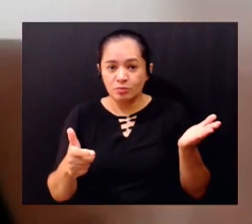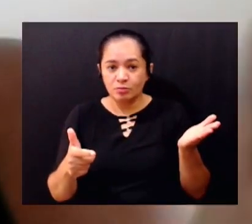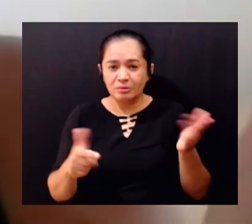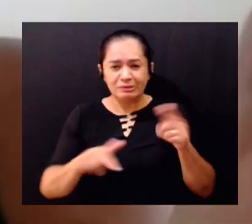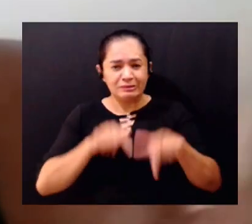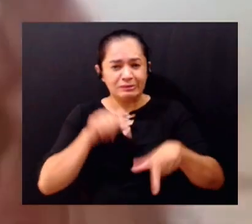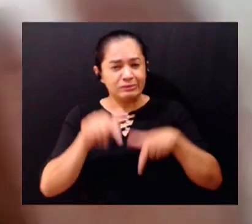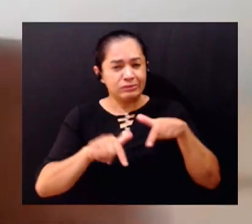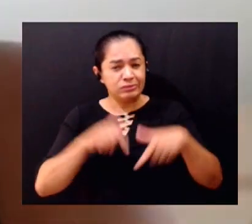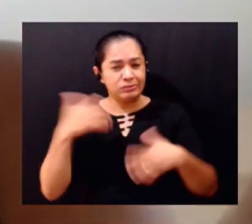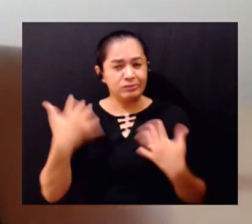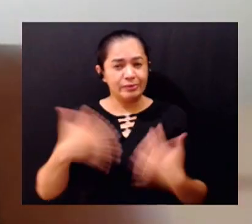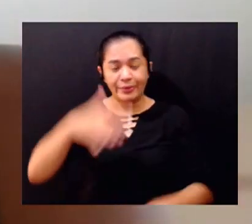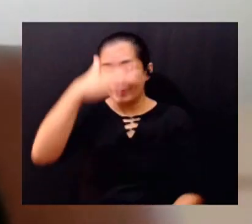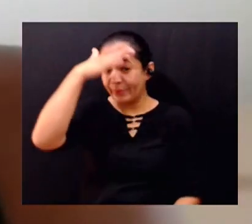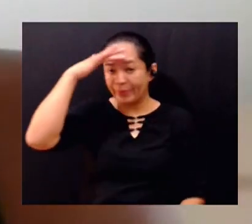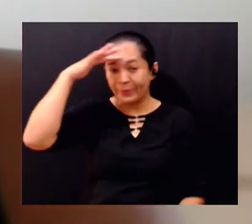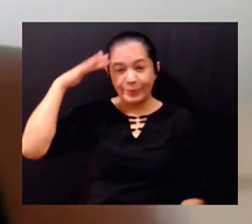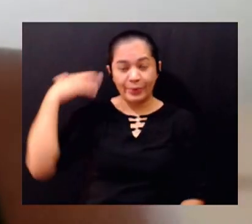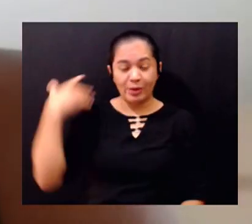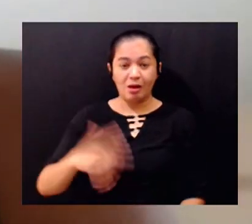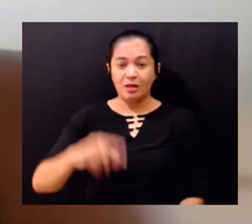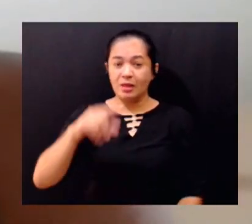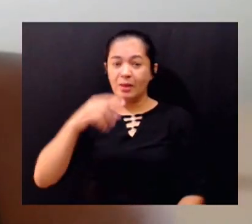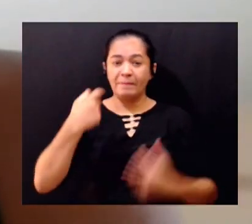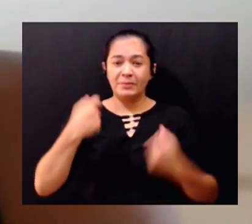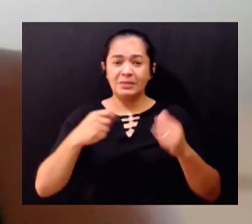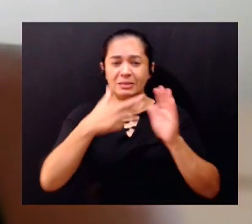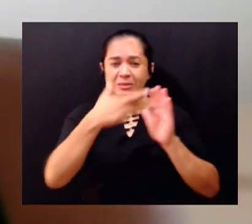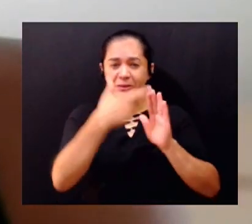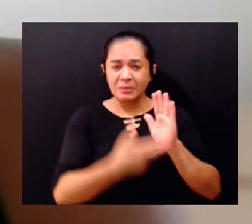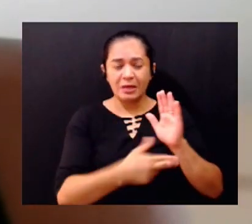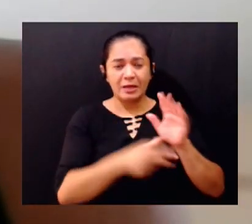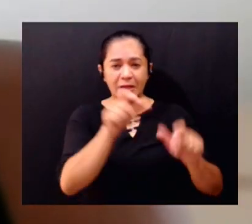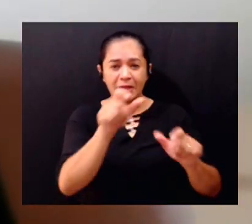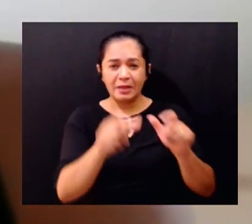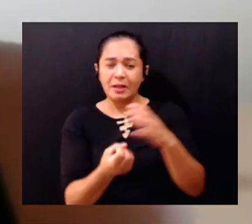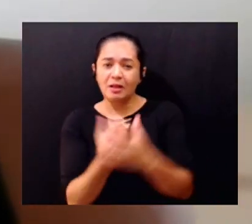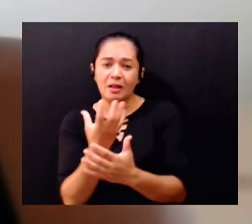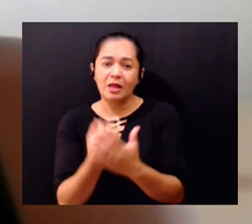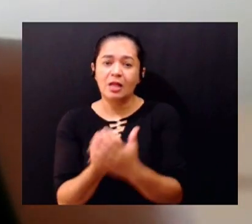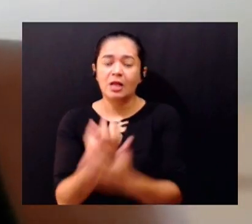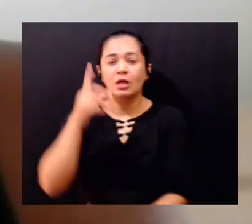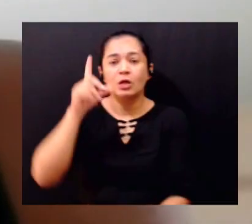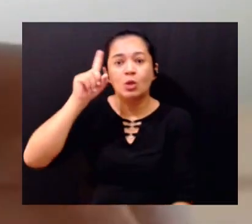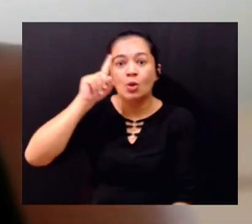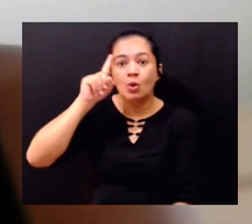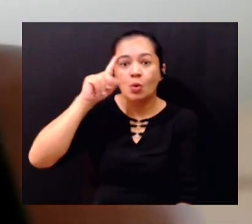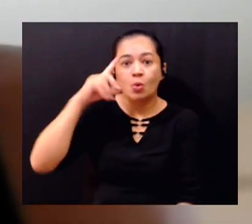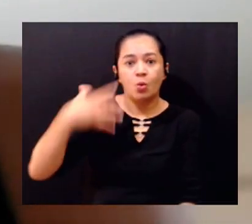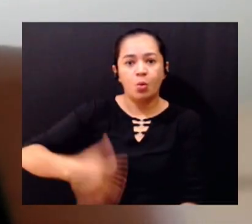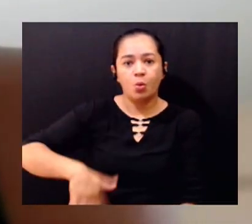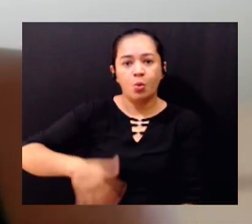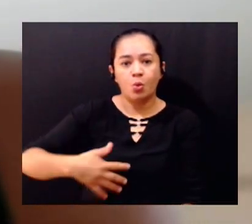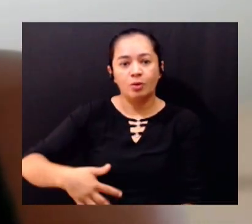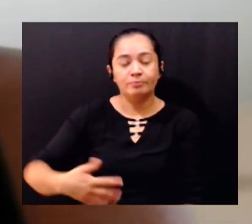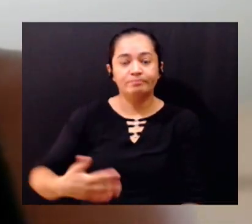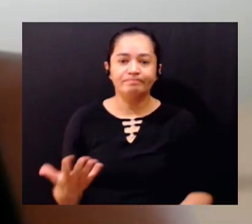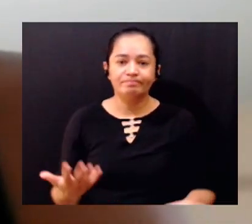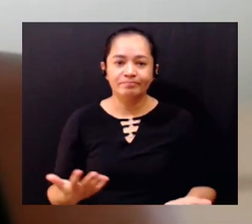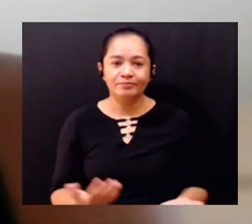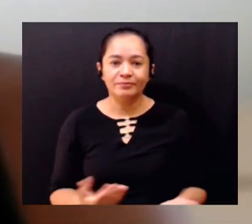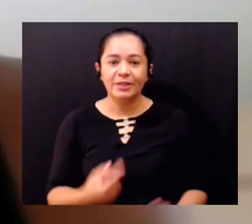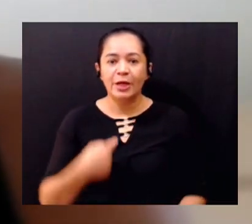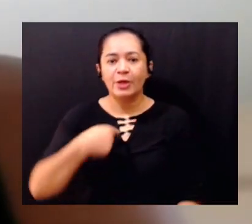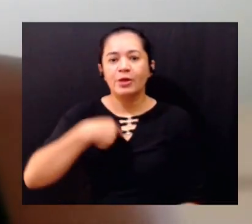que criar o roteiro e fazer o seu personagem ali todo dia. E eu tive uma experiência muito boa com o Tatu